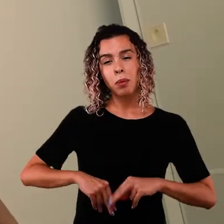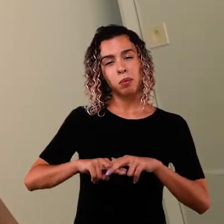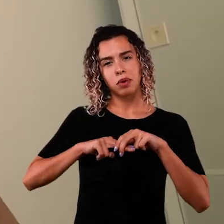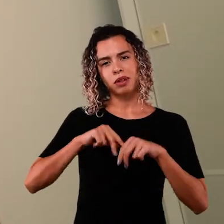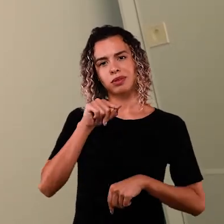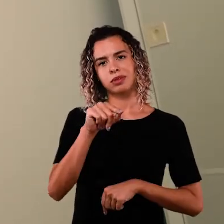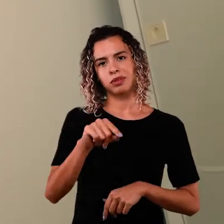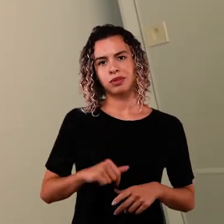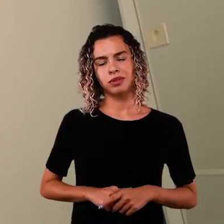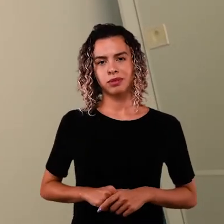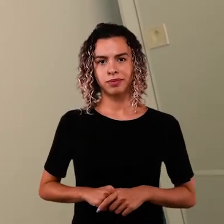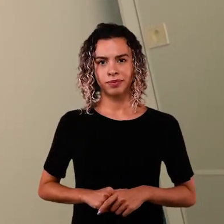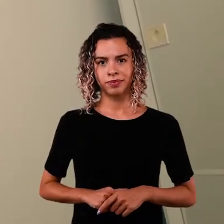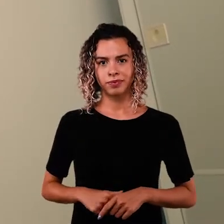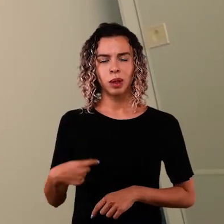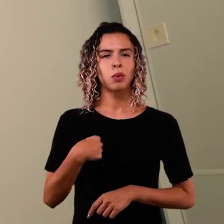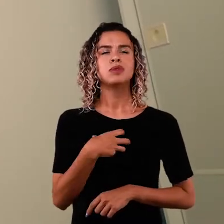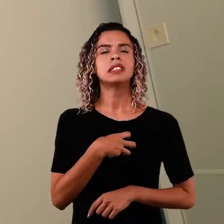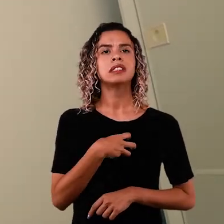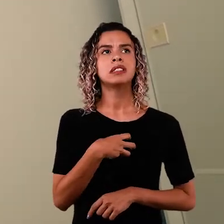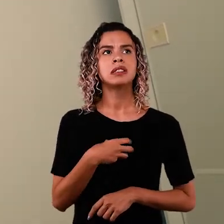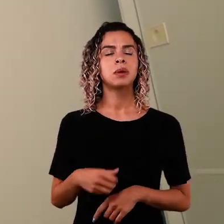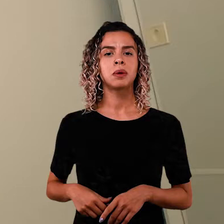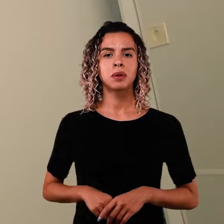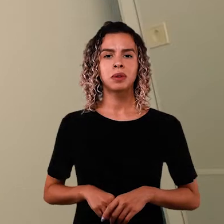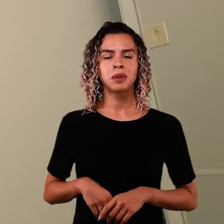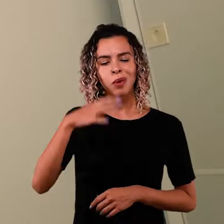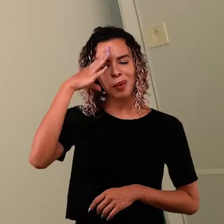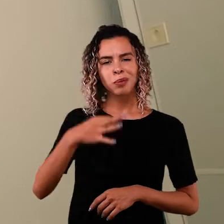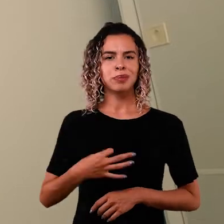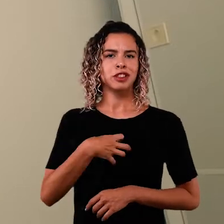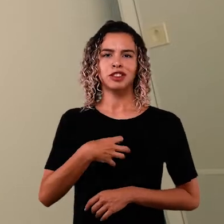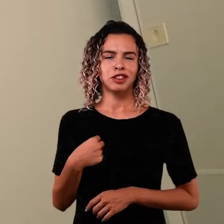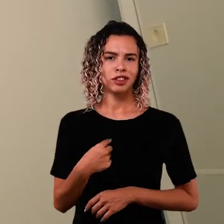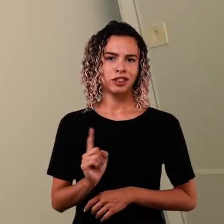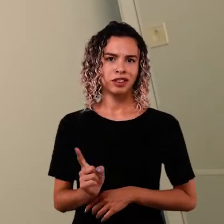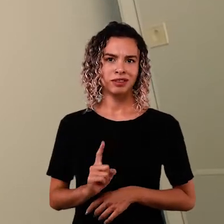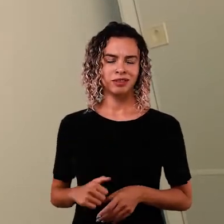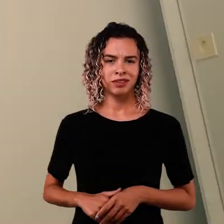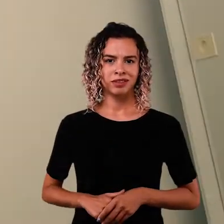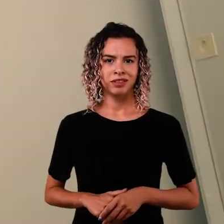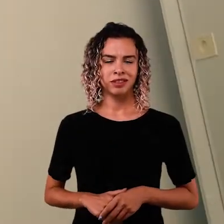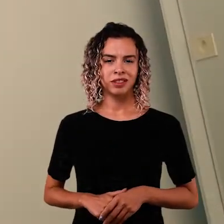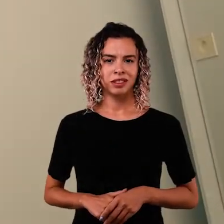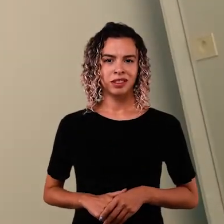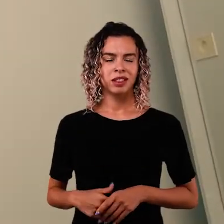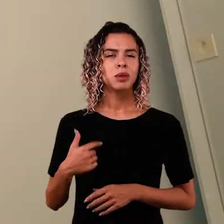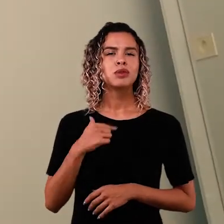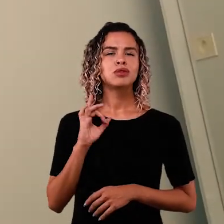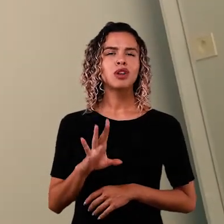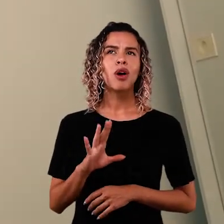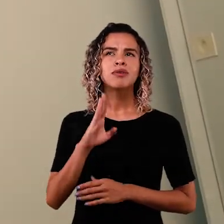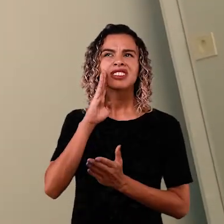em função disso, sabe? Eu não me senti compreendida e eu simplesmente tinha